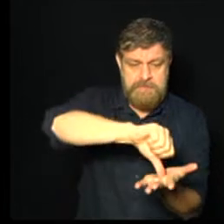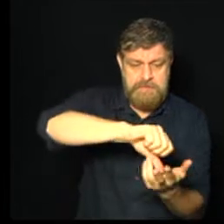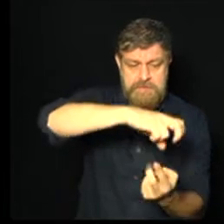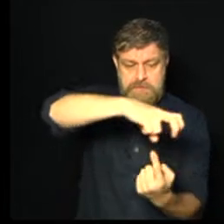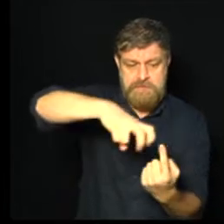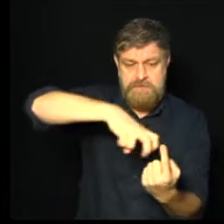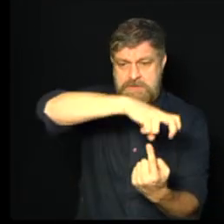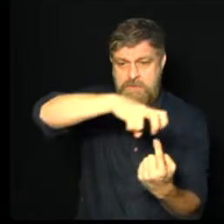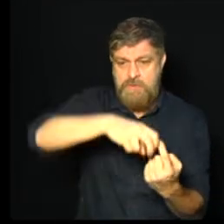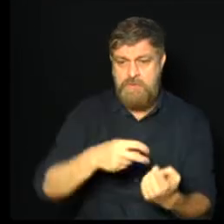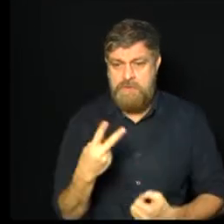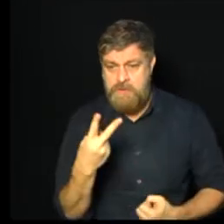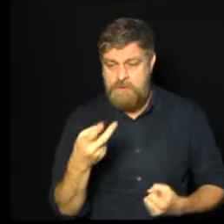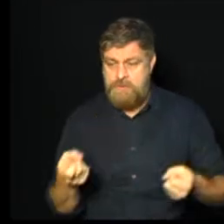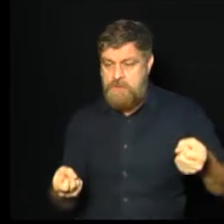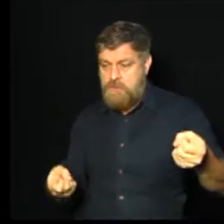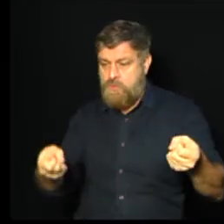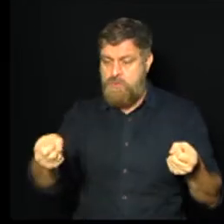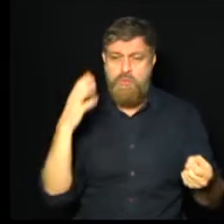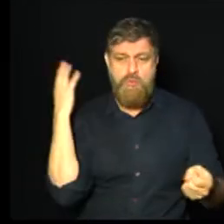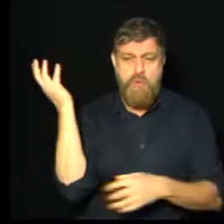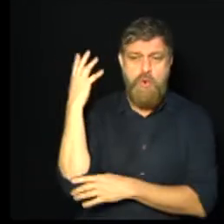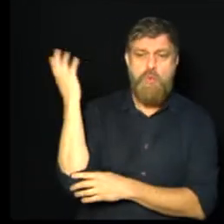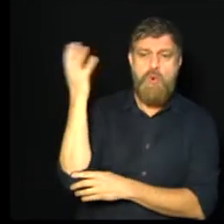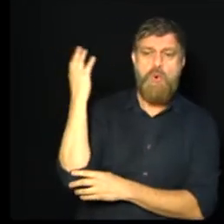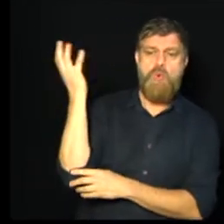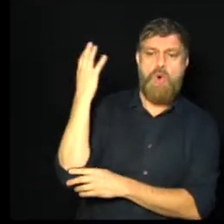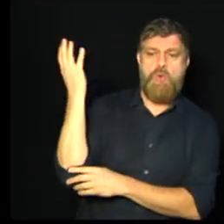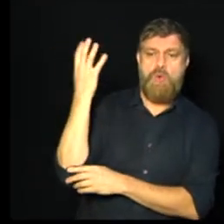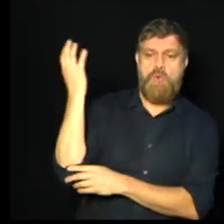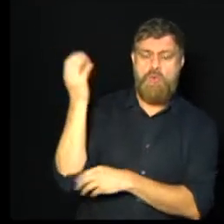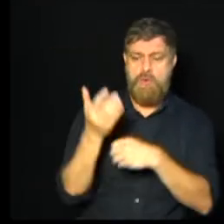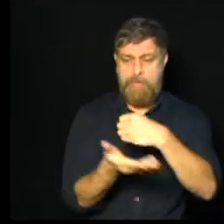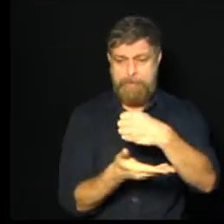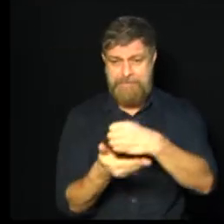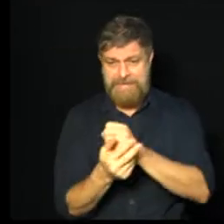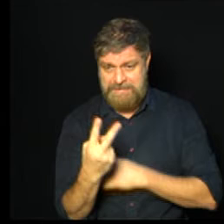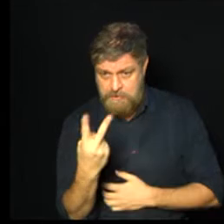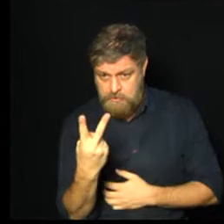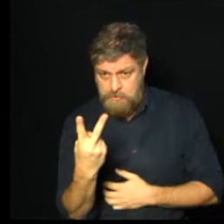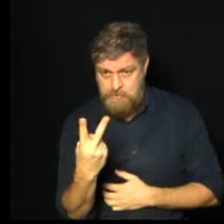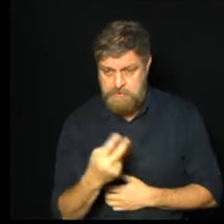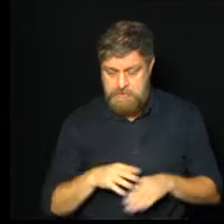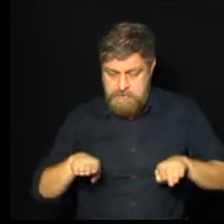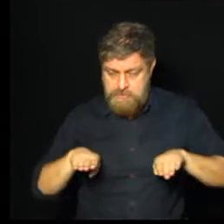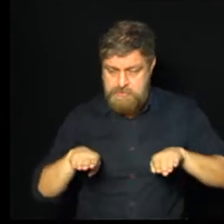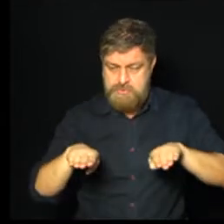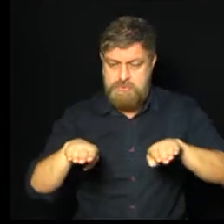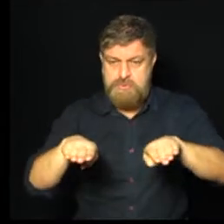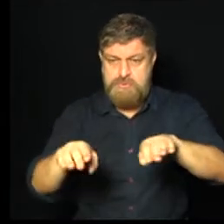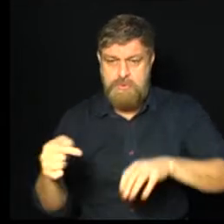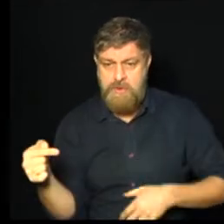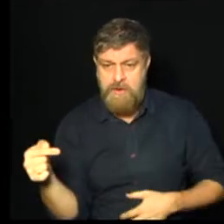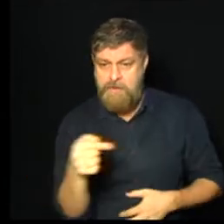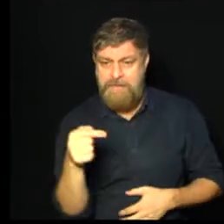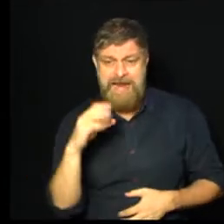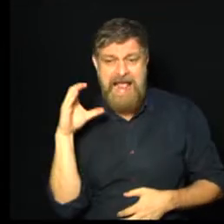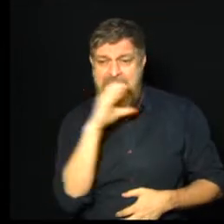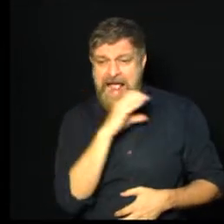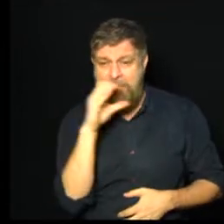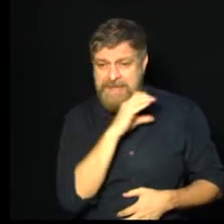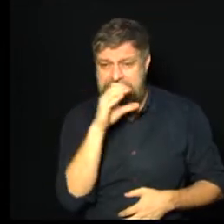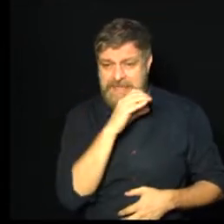2 ambulâncias básicas dentro da unidade, ajudando na diminuição do tempo-resposta dos